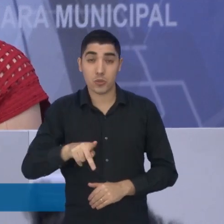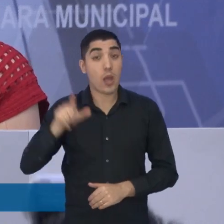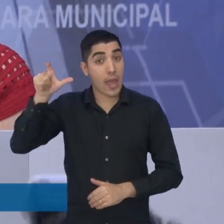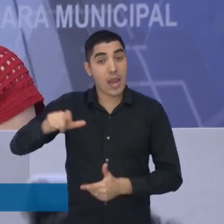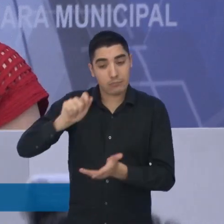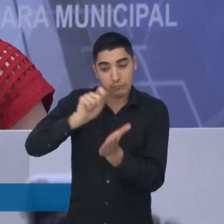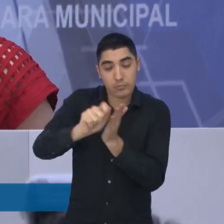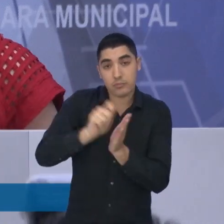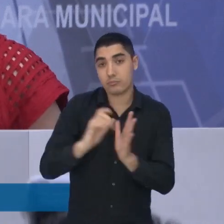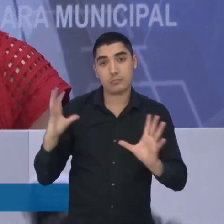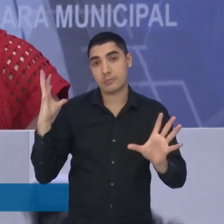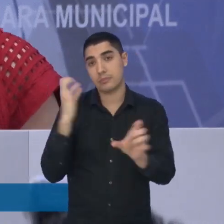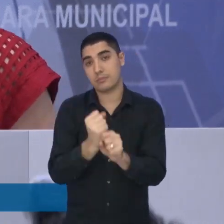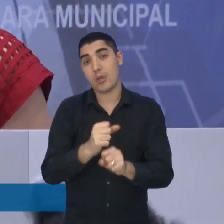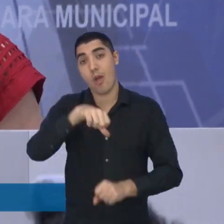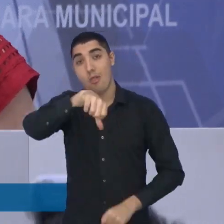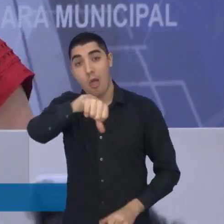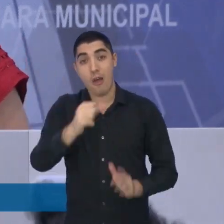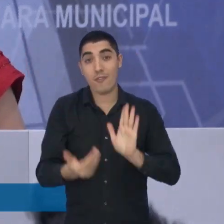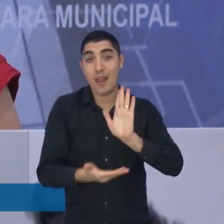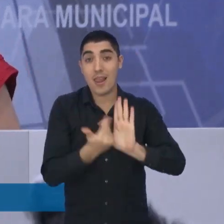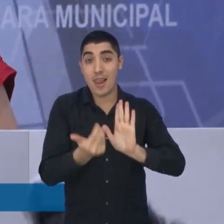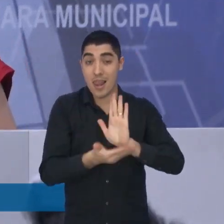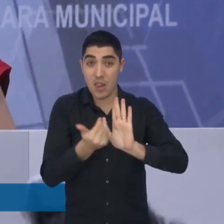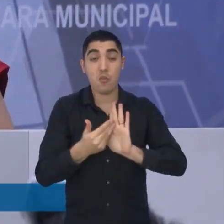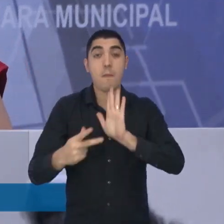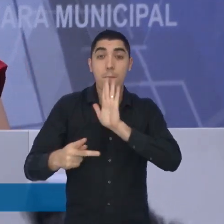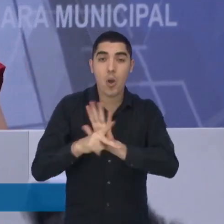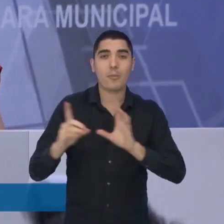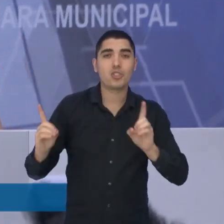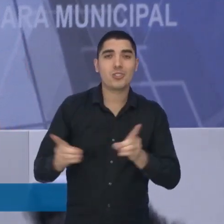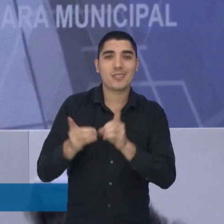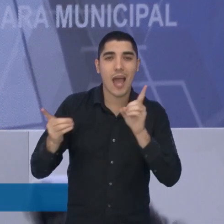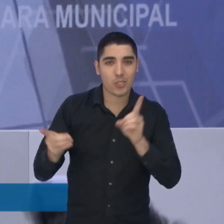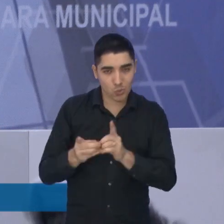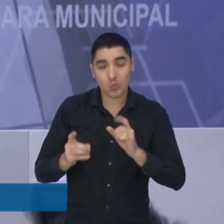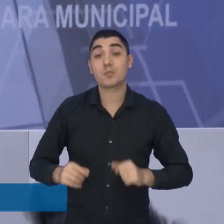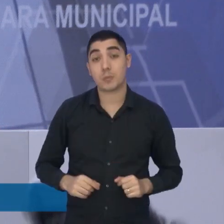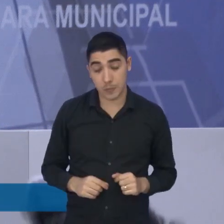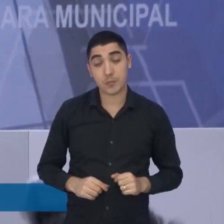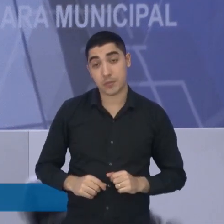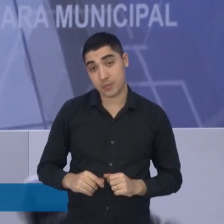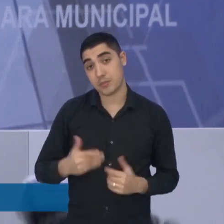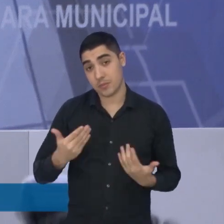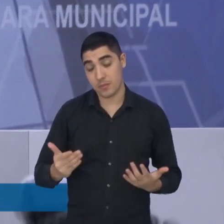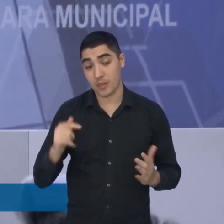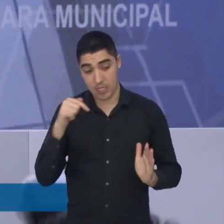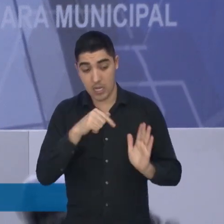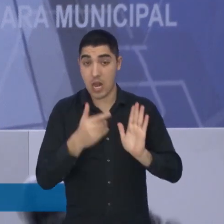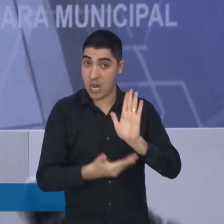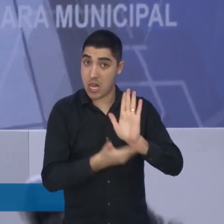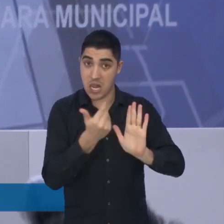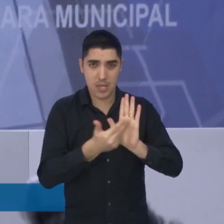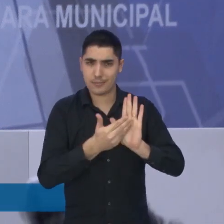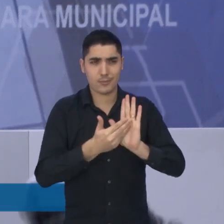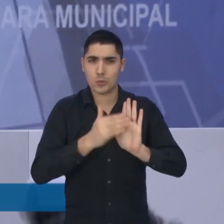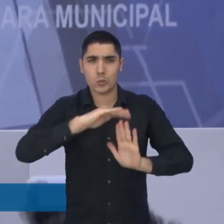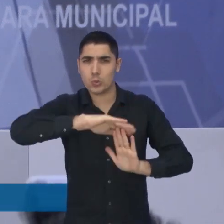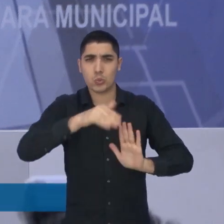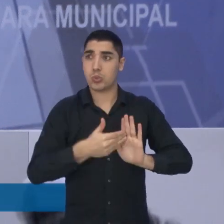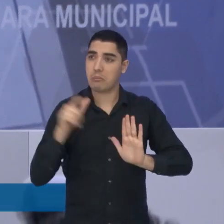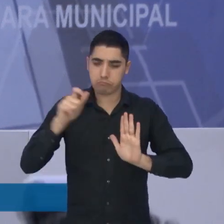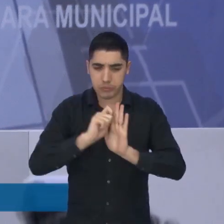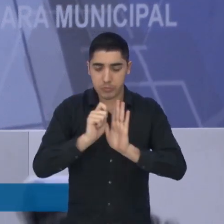9 livros didáticos para a editora. Todo livro. E também participou